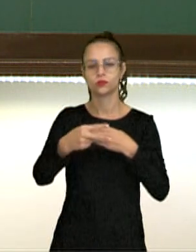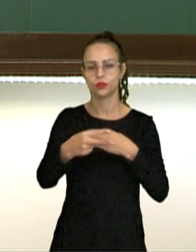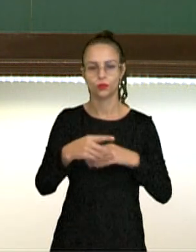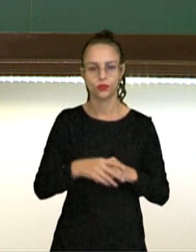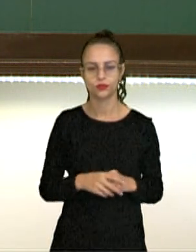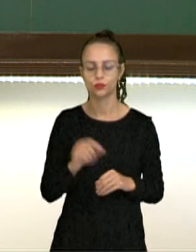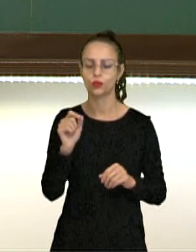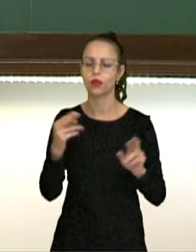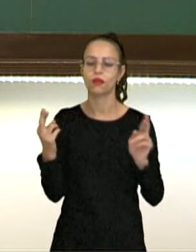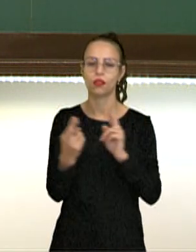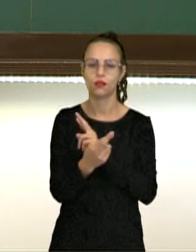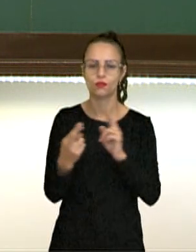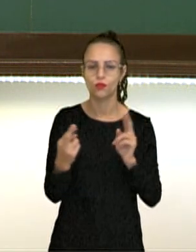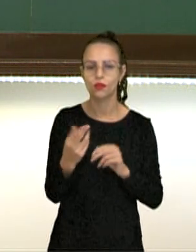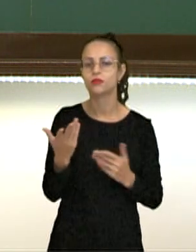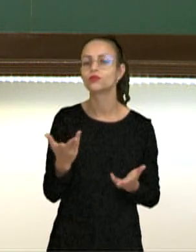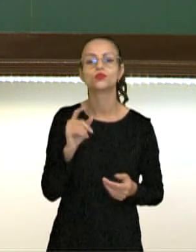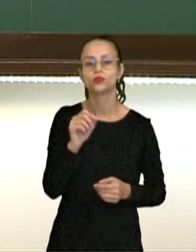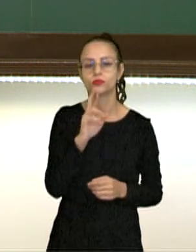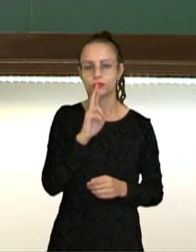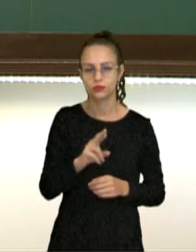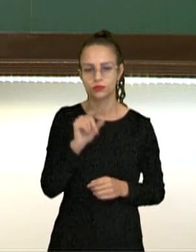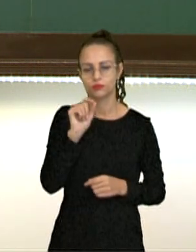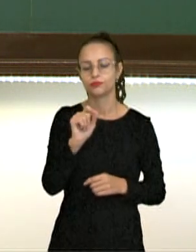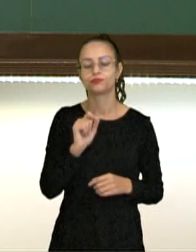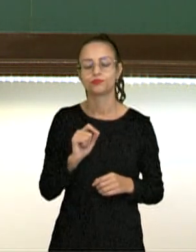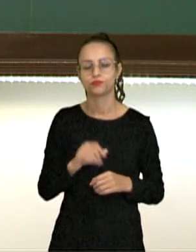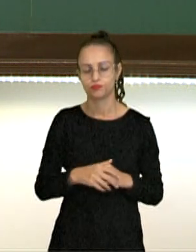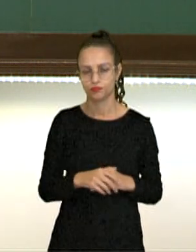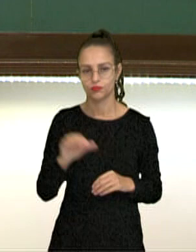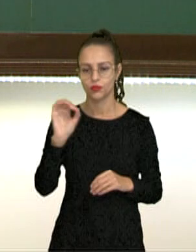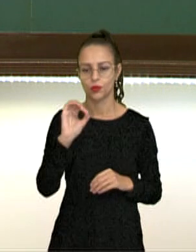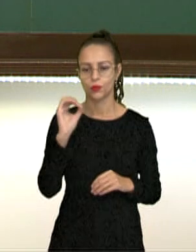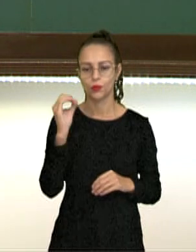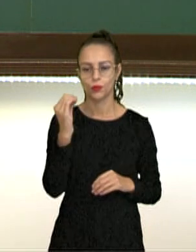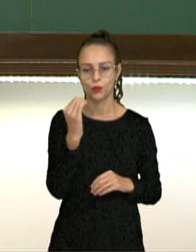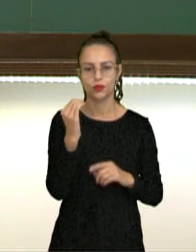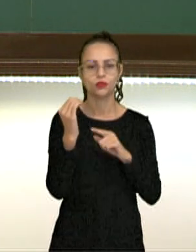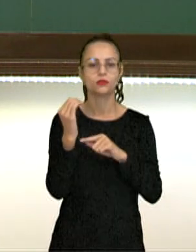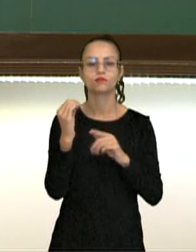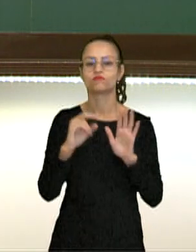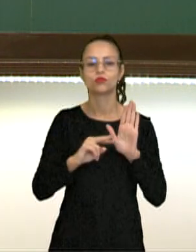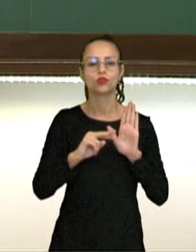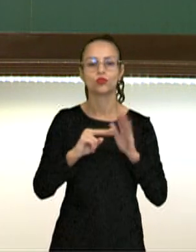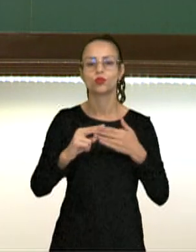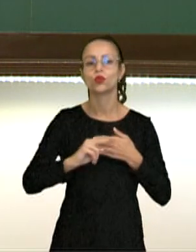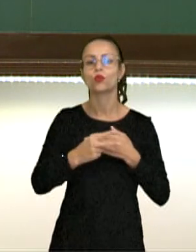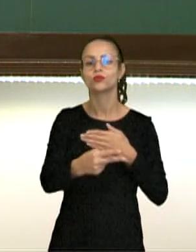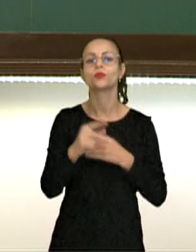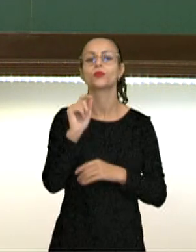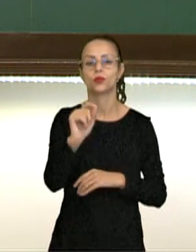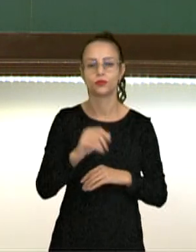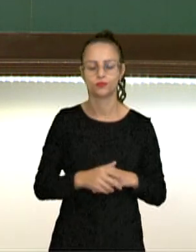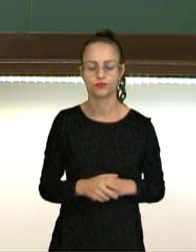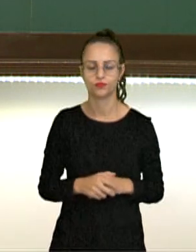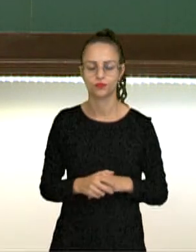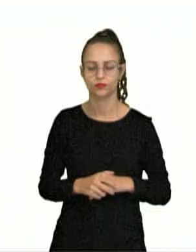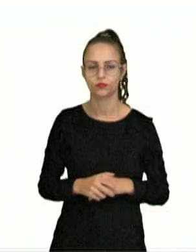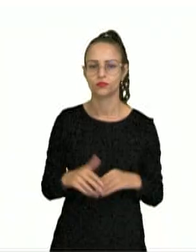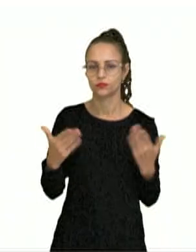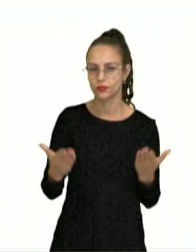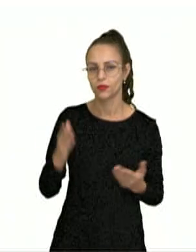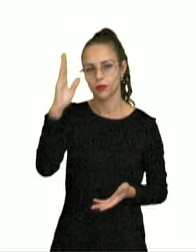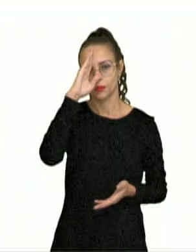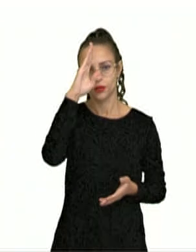vocês relacionaram na resposta que são consequências do movimento de rotação? Então vamos lá para a resposta. As